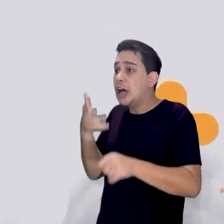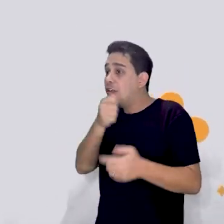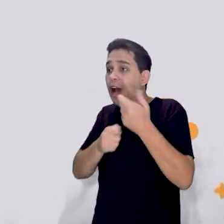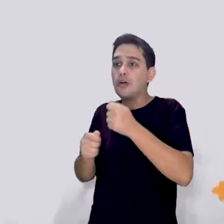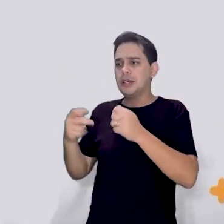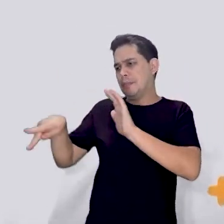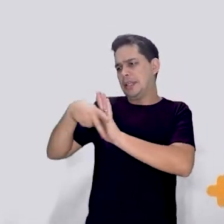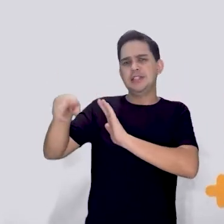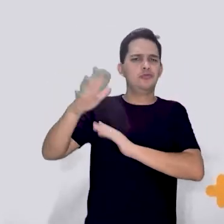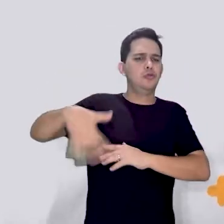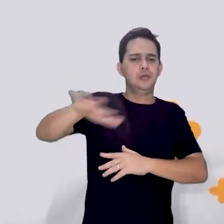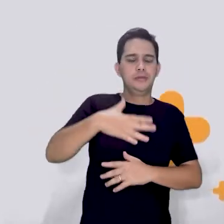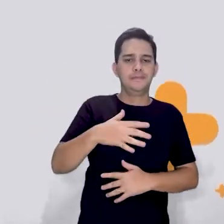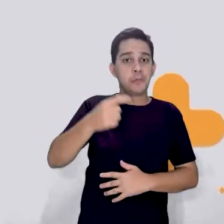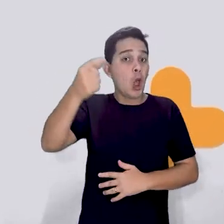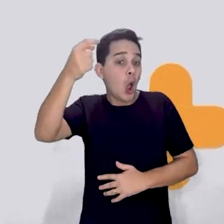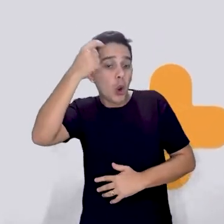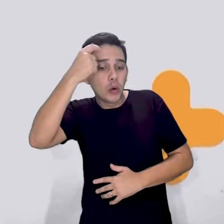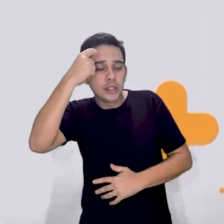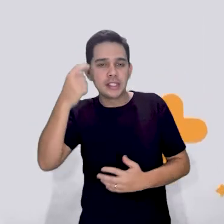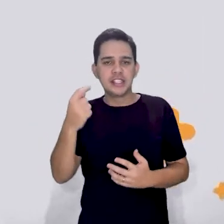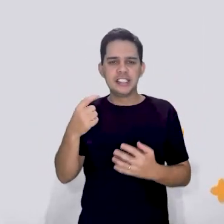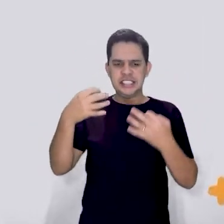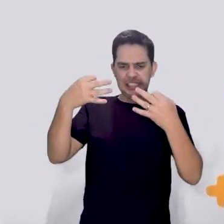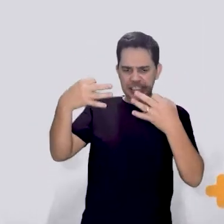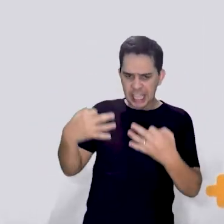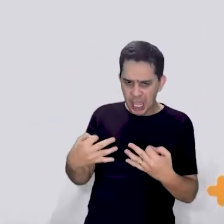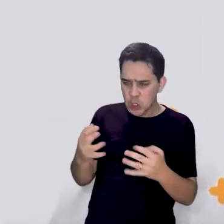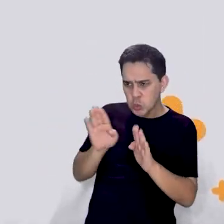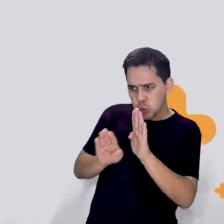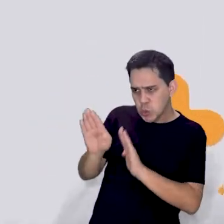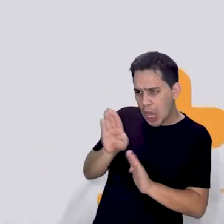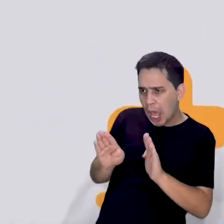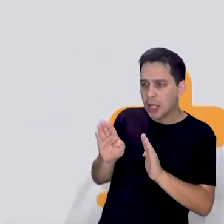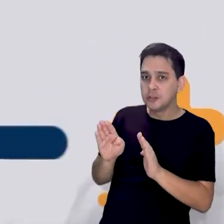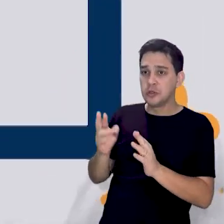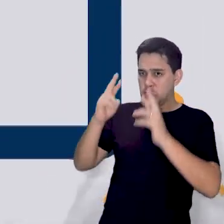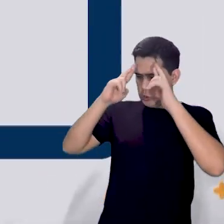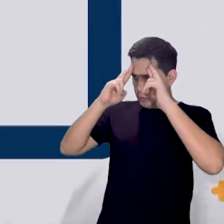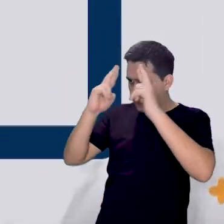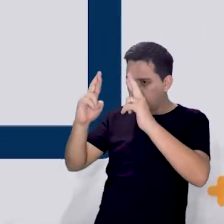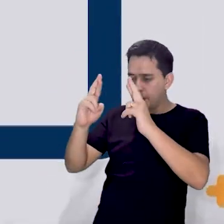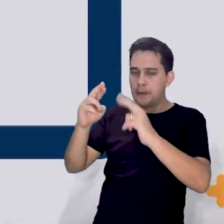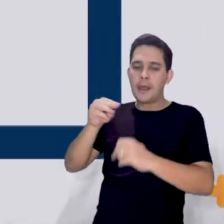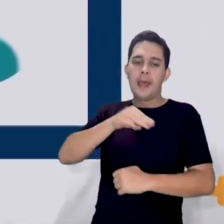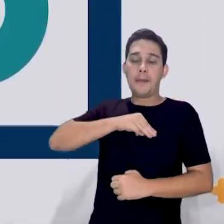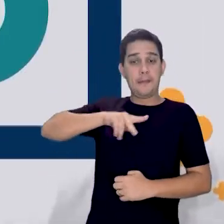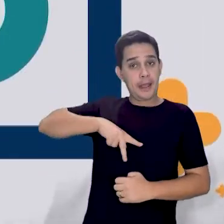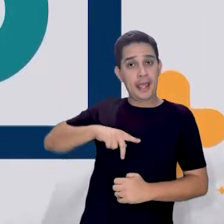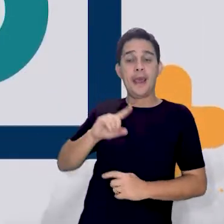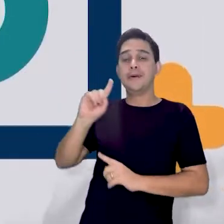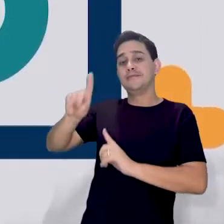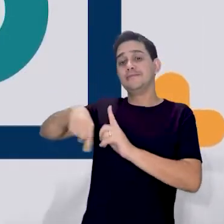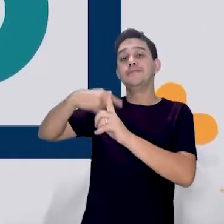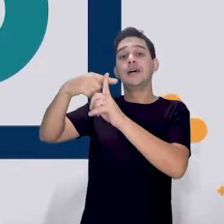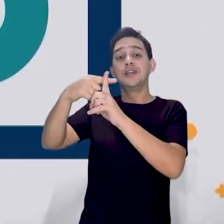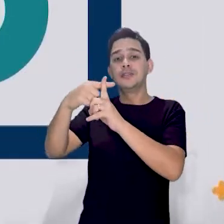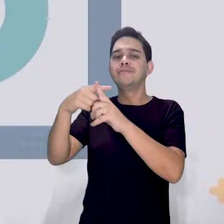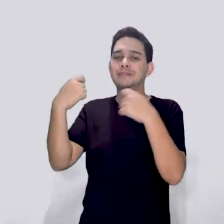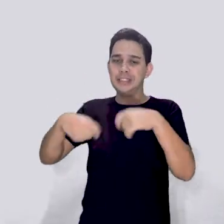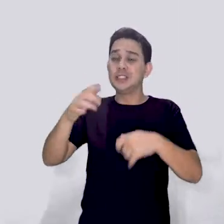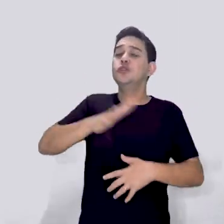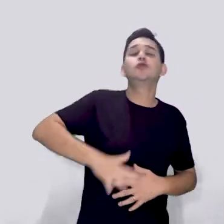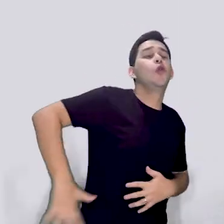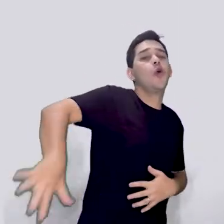todos. Consciência, zelo, cuidado e respeito. O MP Mais Seguro depende de todos